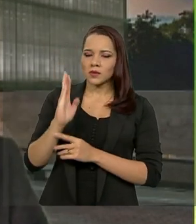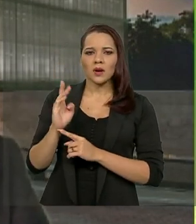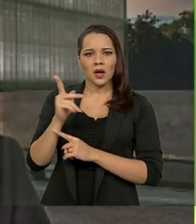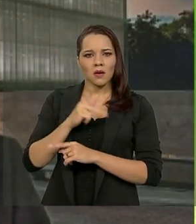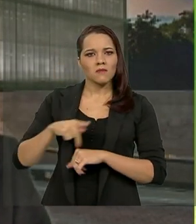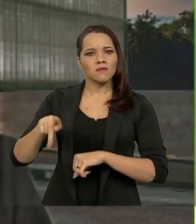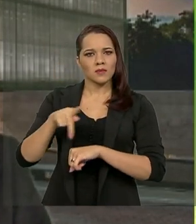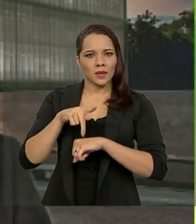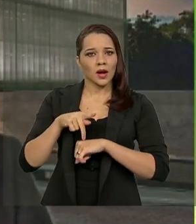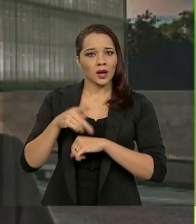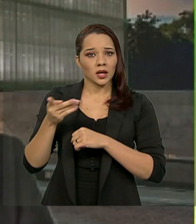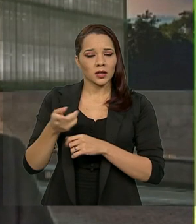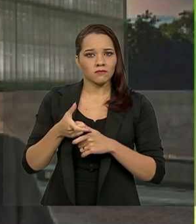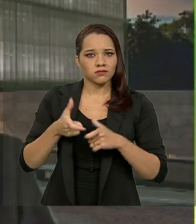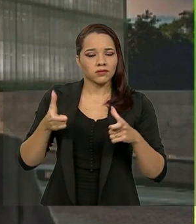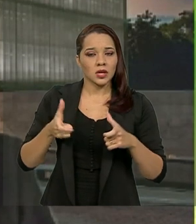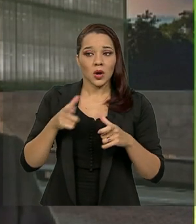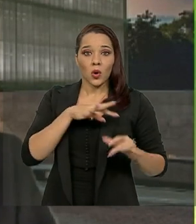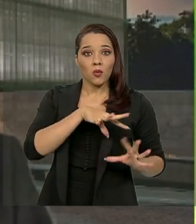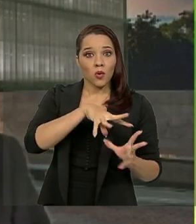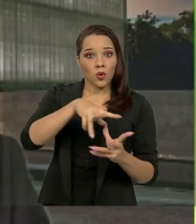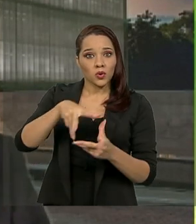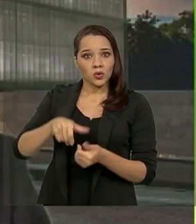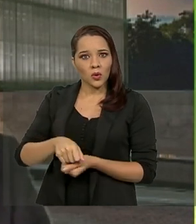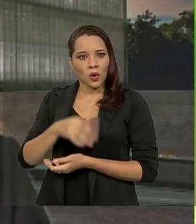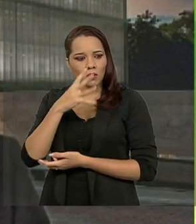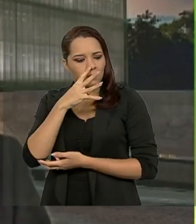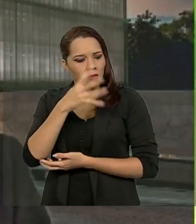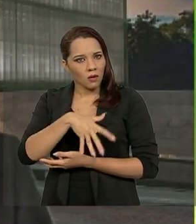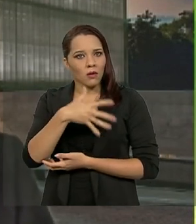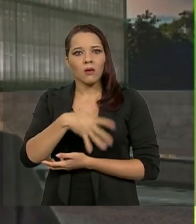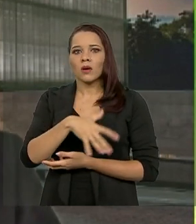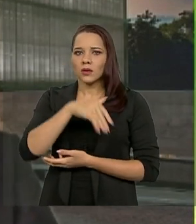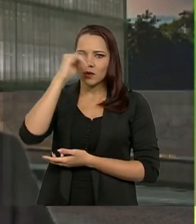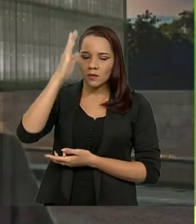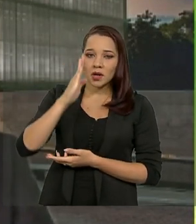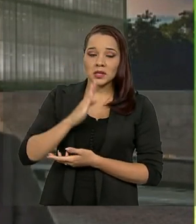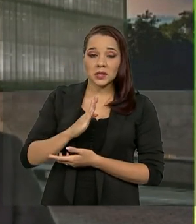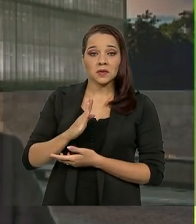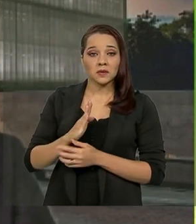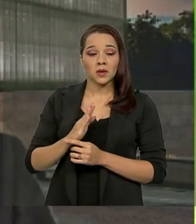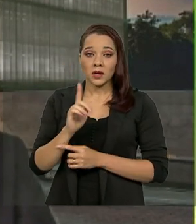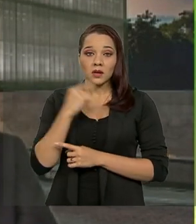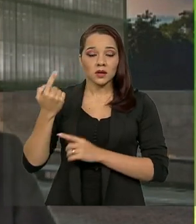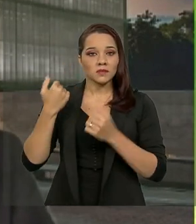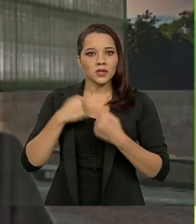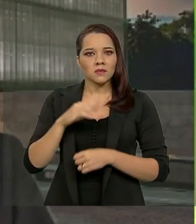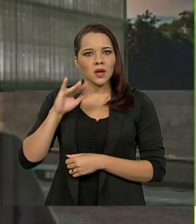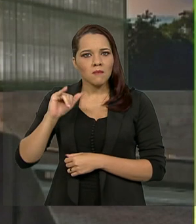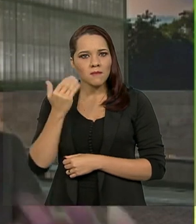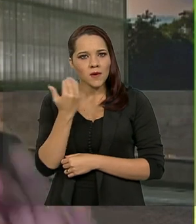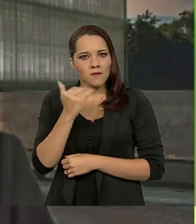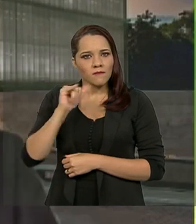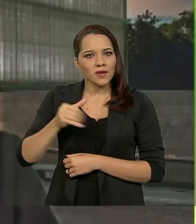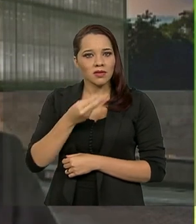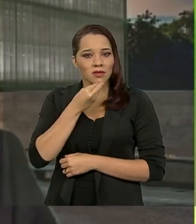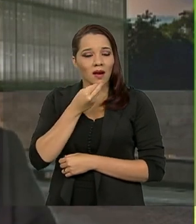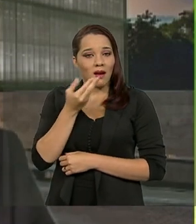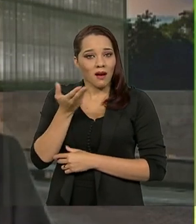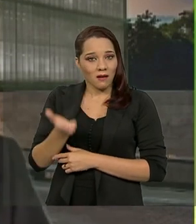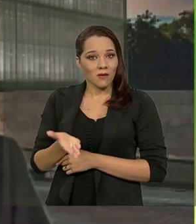emergente, o mundo todo está de olho no Brasil e nós precisamos aproveitar